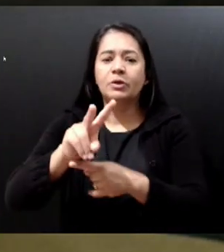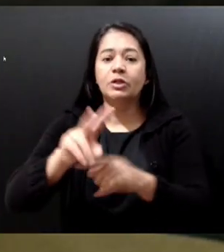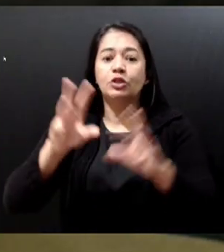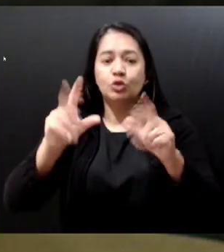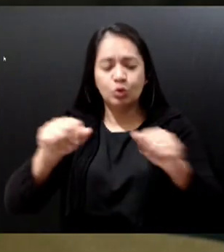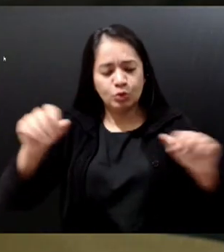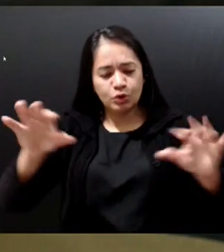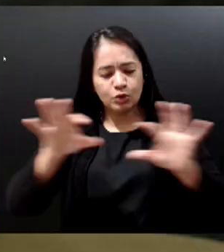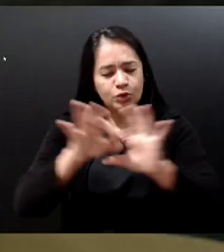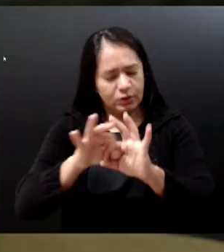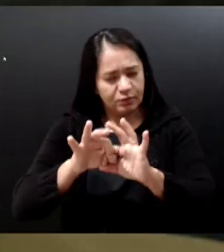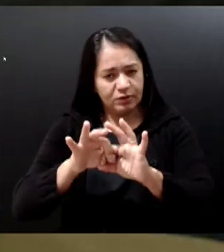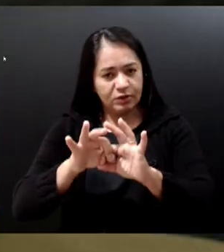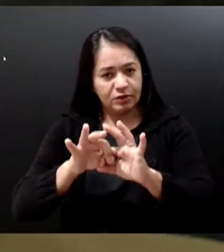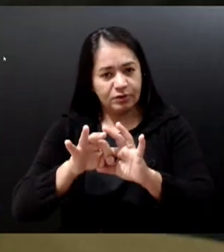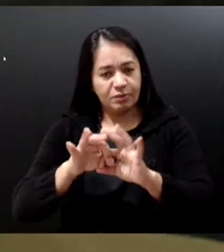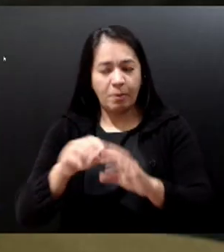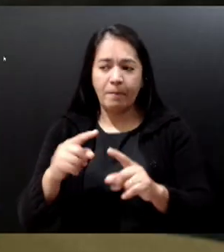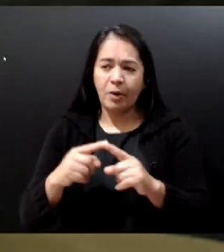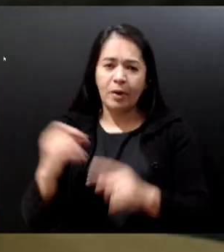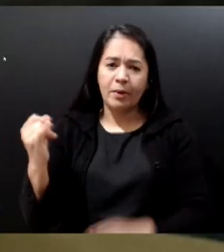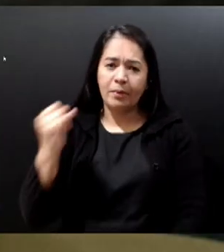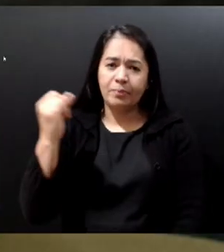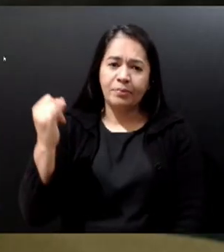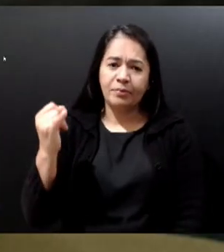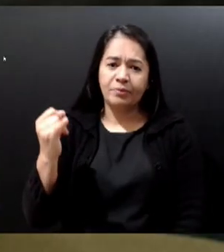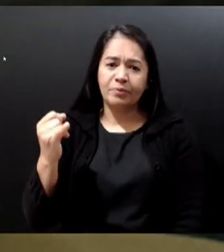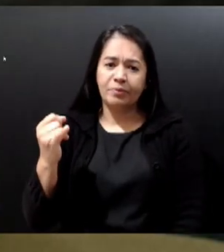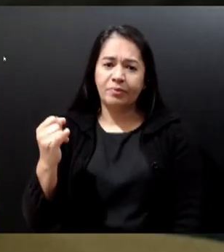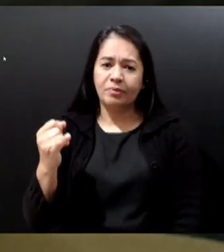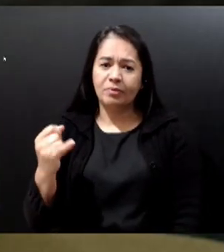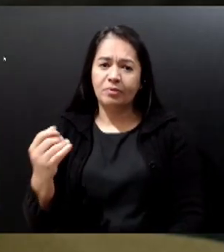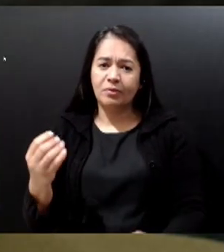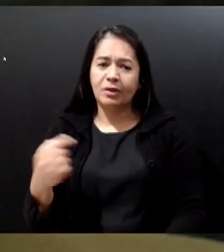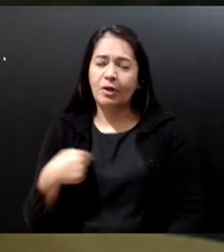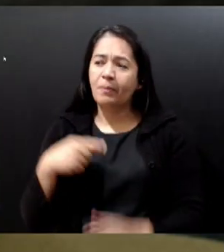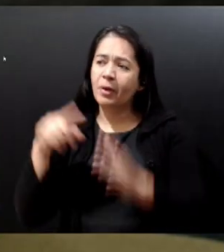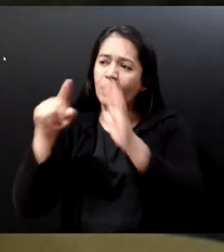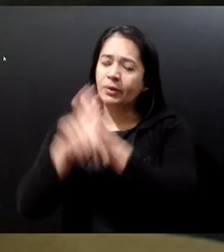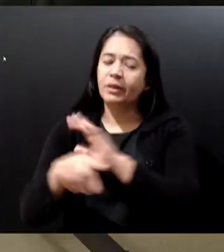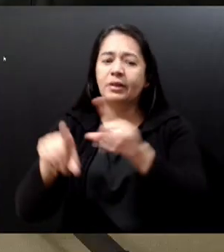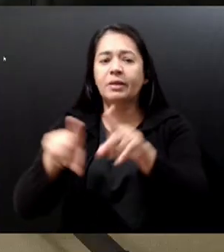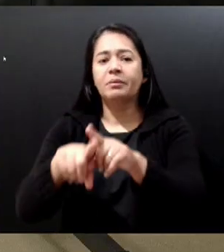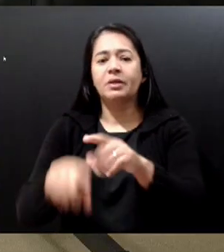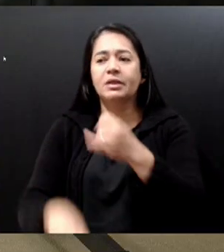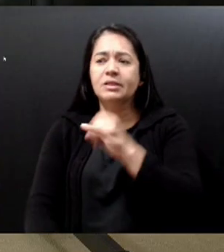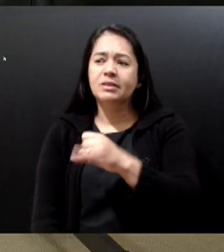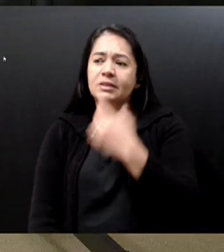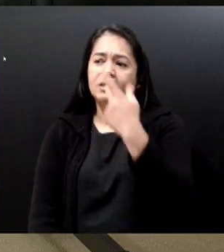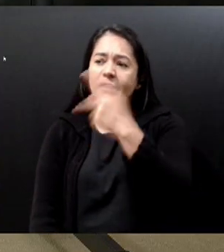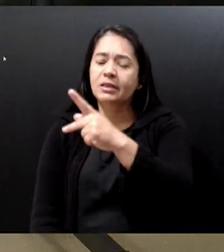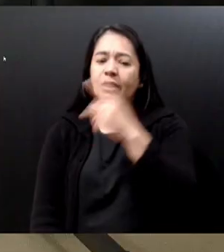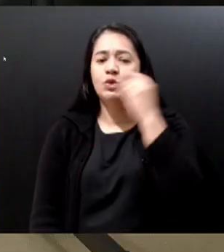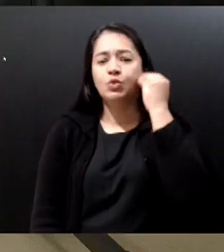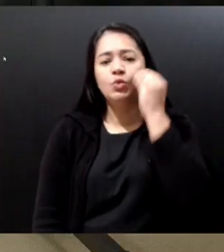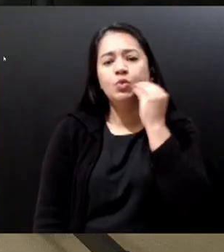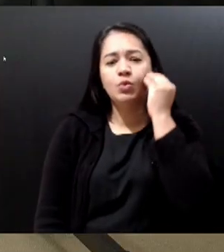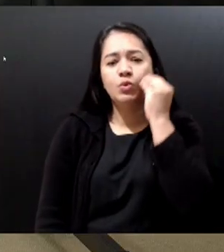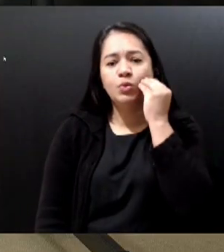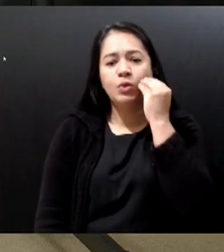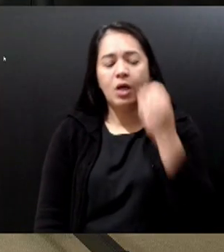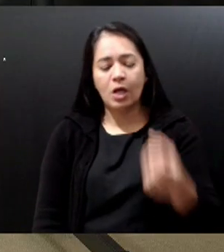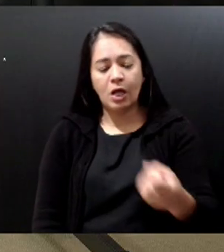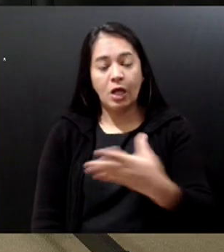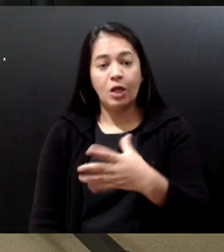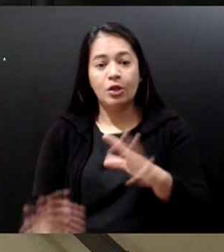são fundamentais para a criança. E eu gostaria de perguntar, doutor, se na sua experiência, essas novas famílias ainda